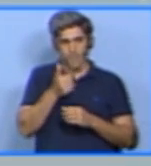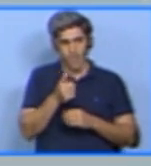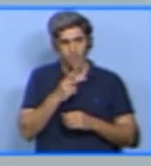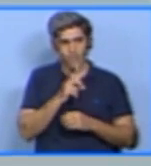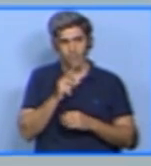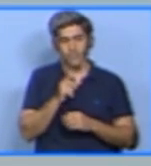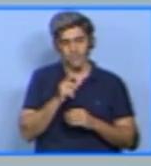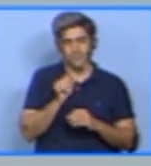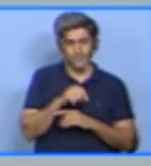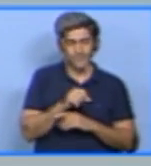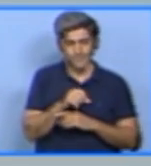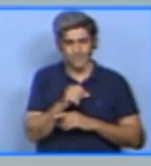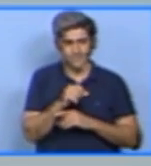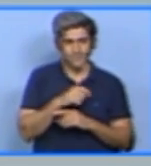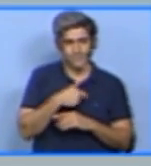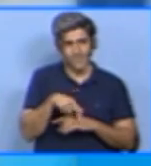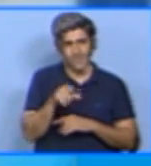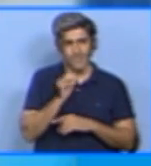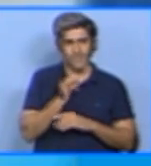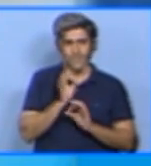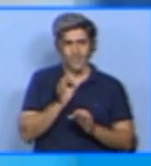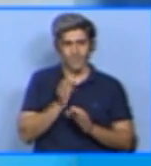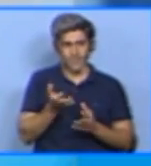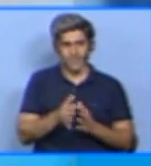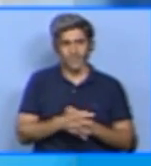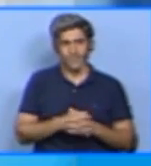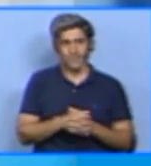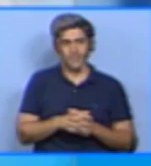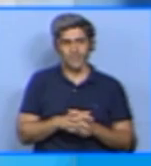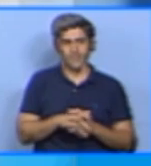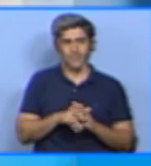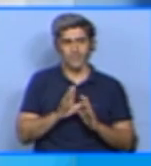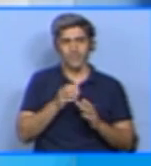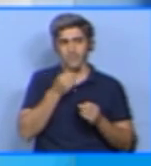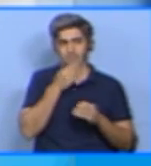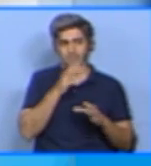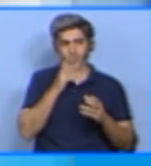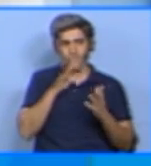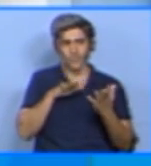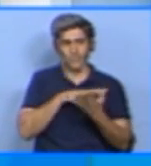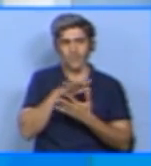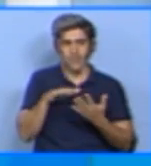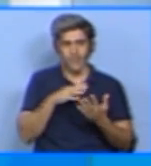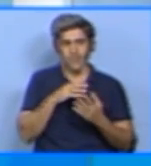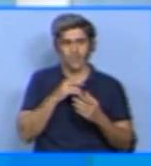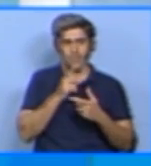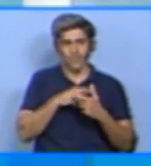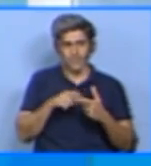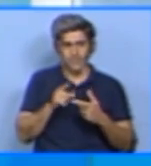Leva necessariamente. Tem de chegar aí. E mesmo, senão não vale a pena. Senão é ficar perdido no meio da confusão e da